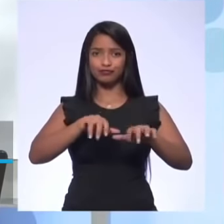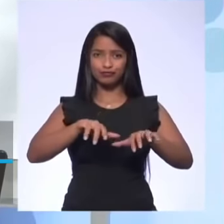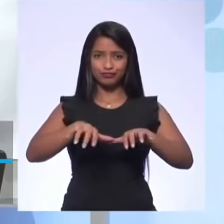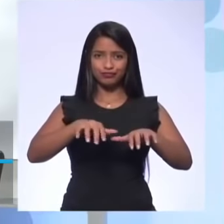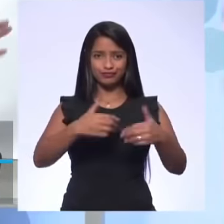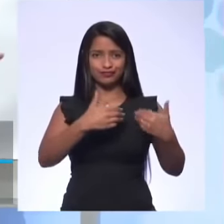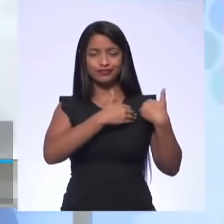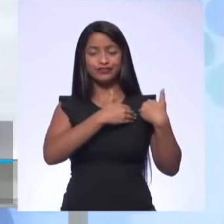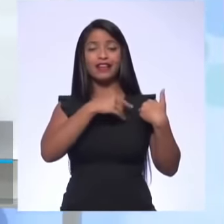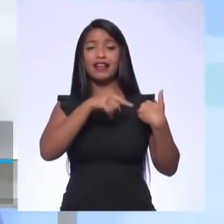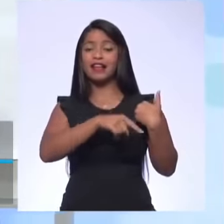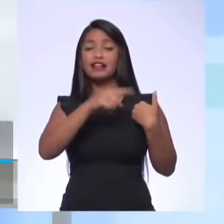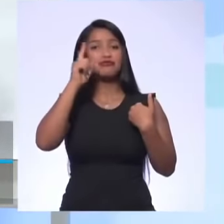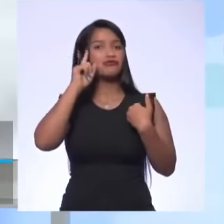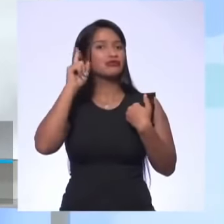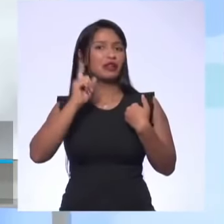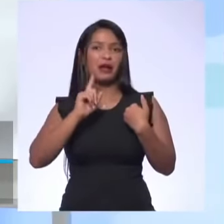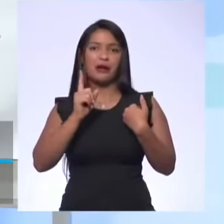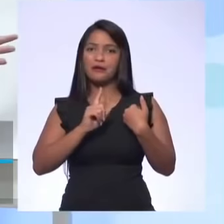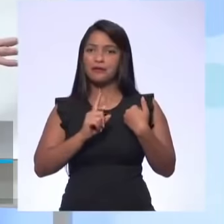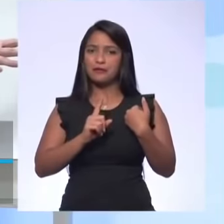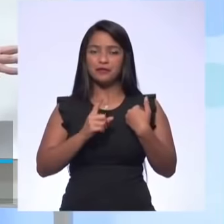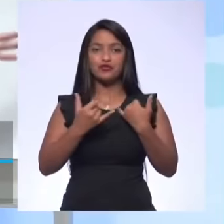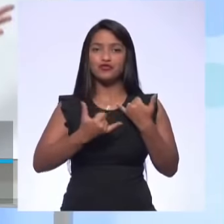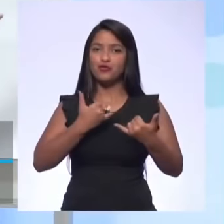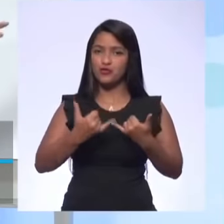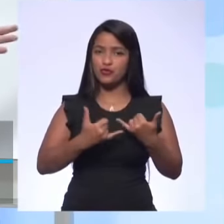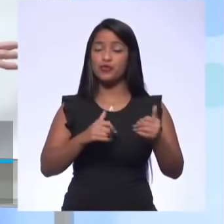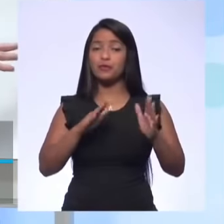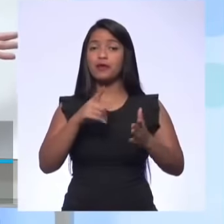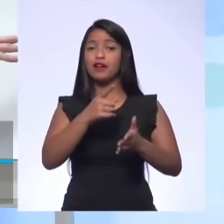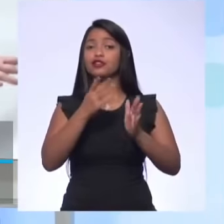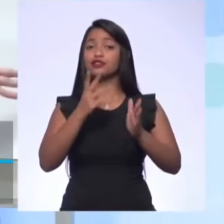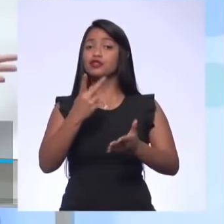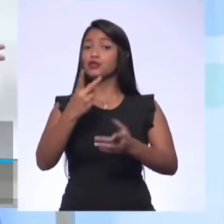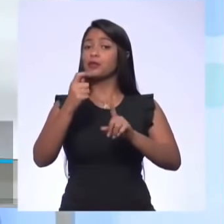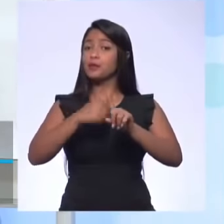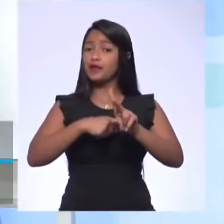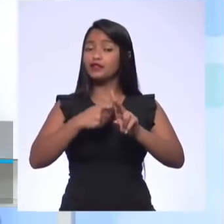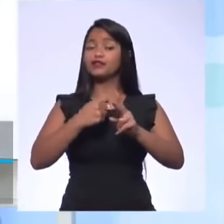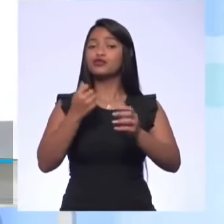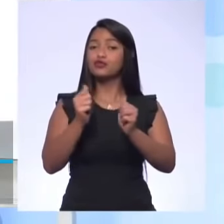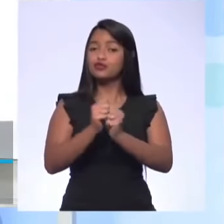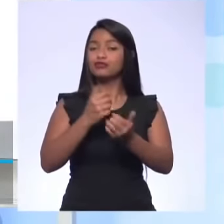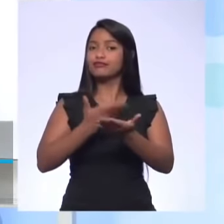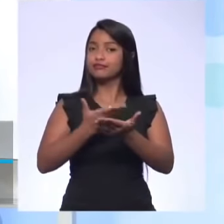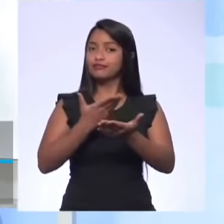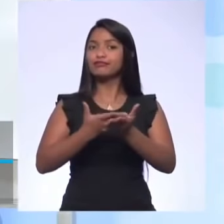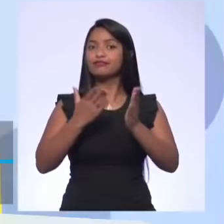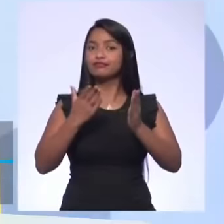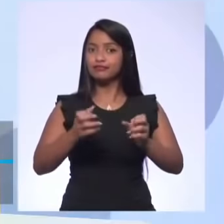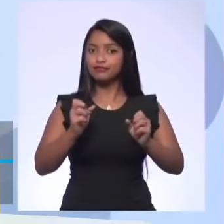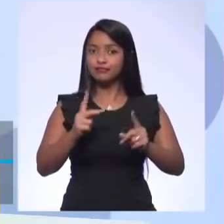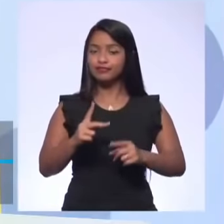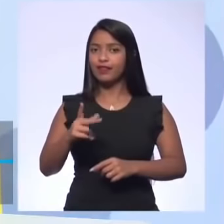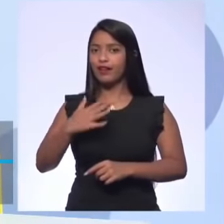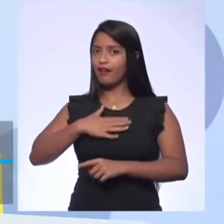é a lição, porque faz 2 meses que o Marcos está aprendendo, estudando essa lição aqui com a gente. Ok? No pressure,